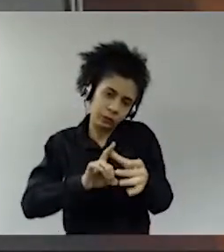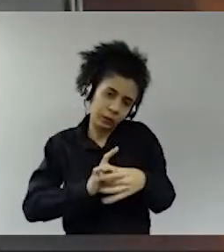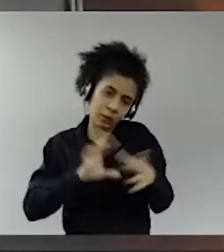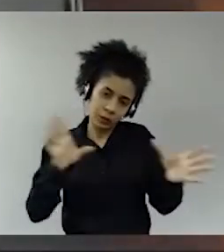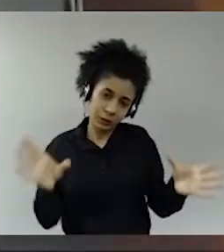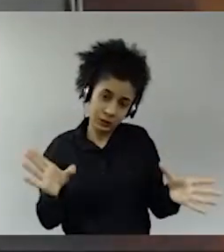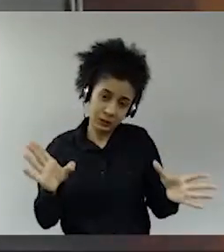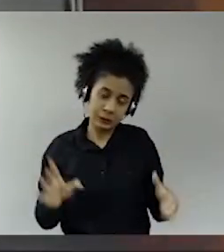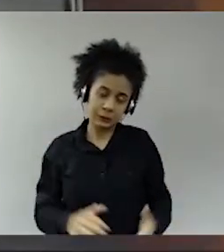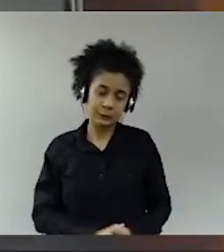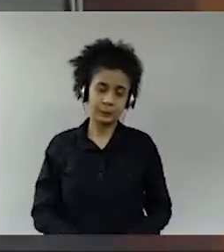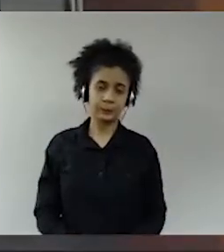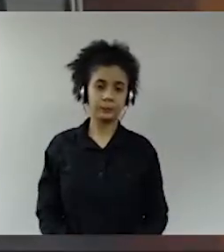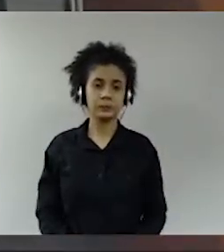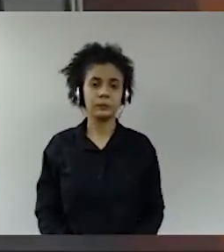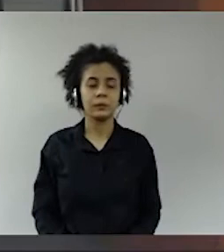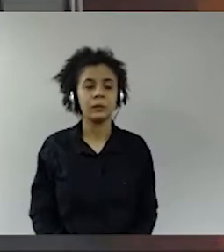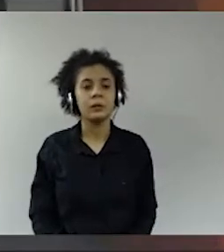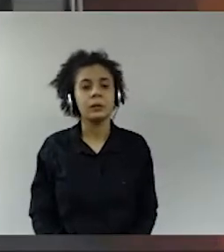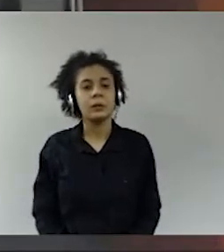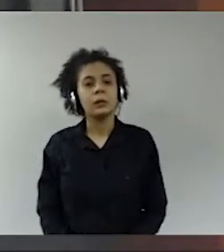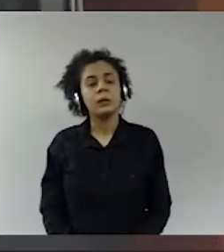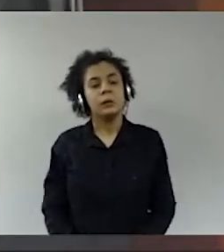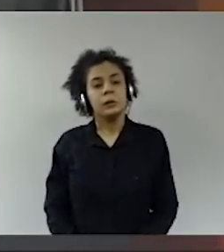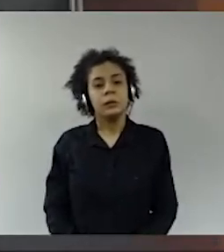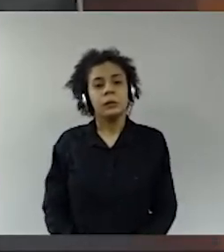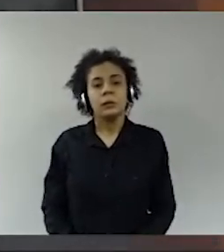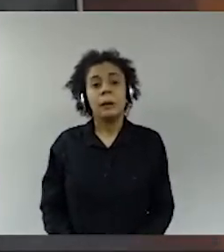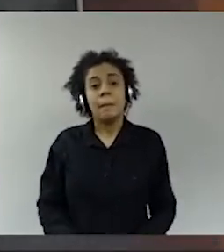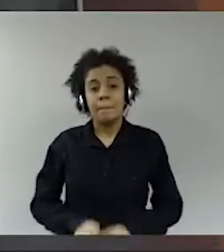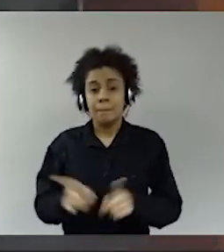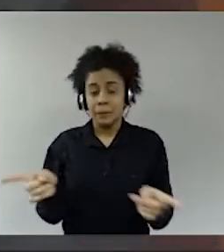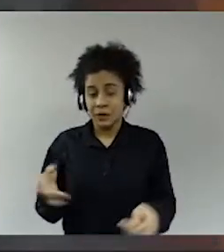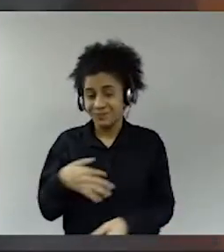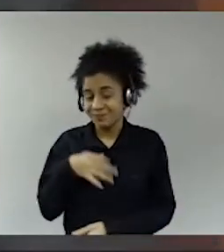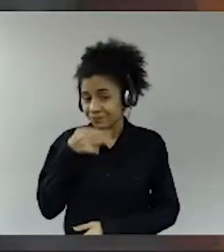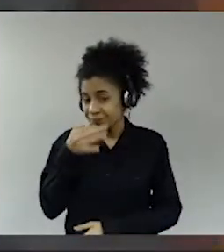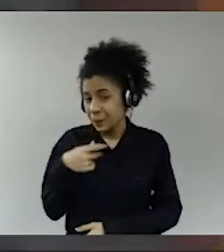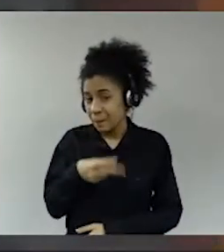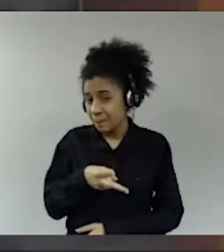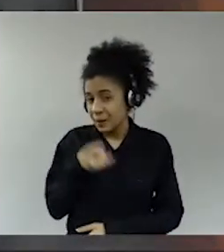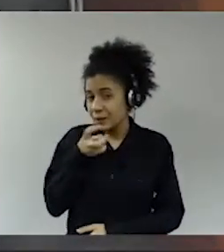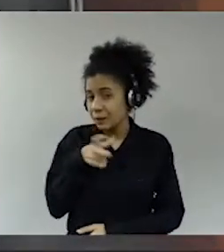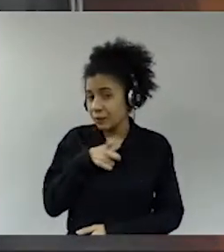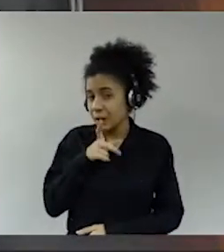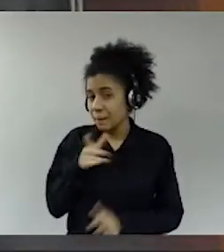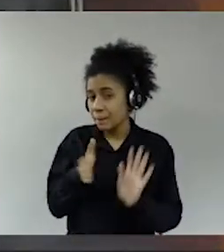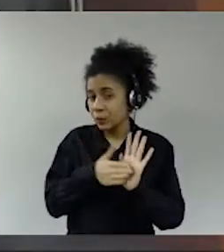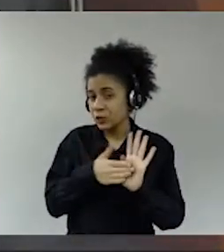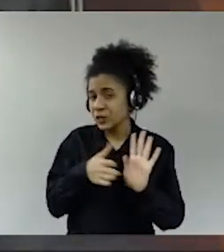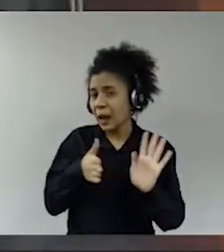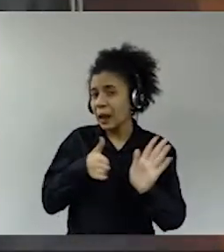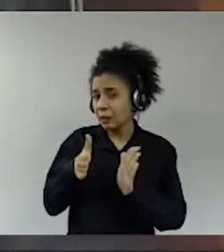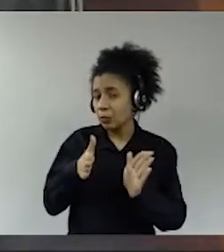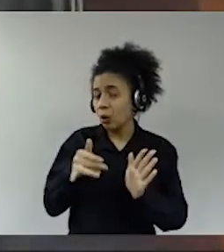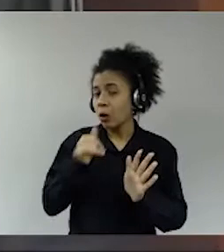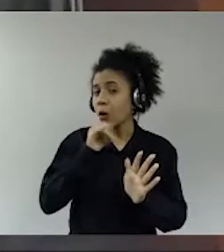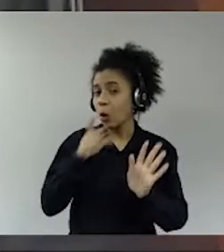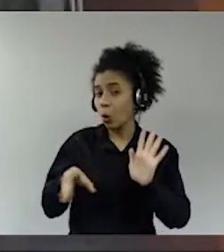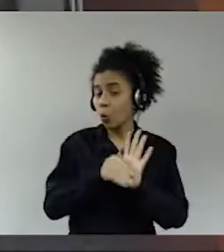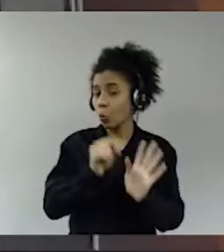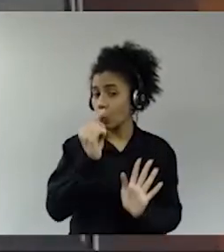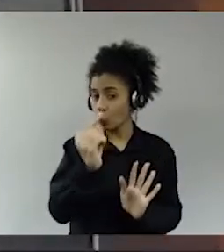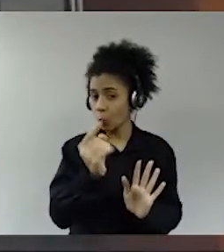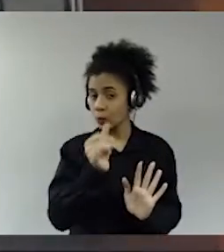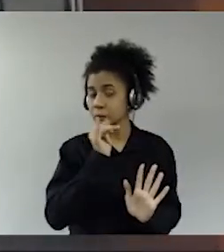No entanto, eu percebo que há alguns projetos que seguem essa linha. Eu vou mencionar apenas